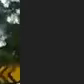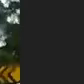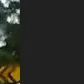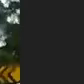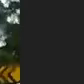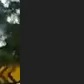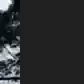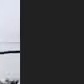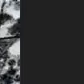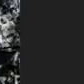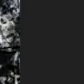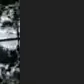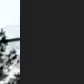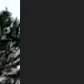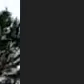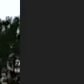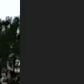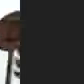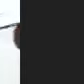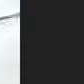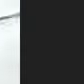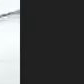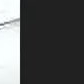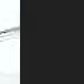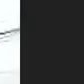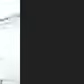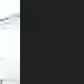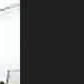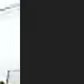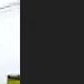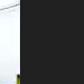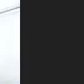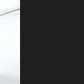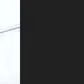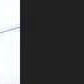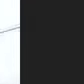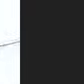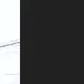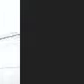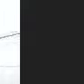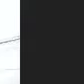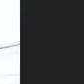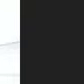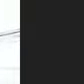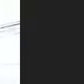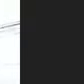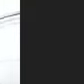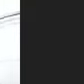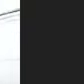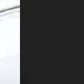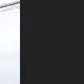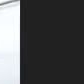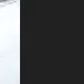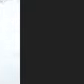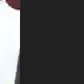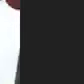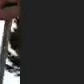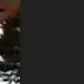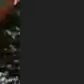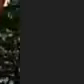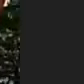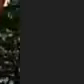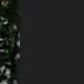Luiz Cláudio Romanelli, deputado estadual. As placas sim. dos trabalhadores. Bom, André.